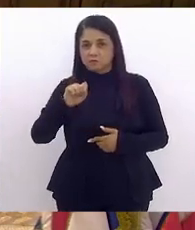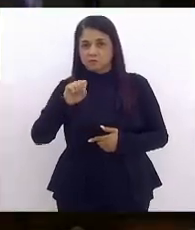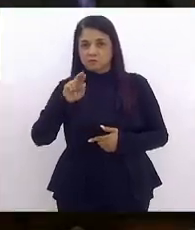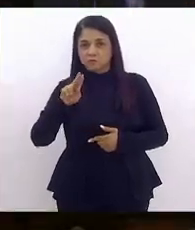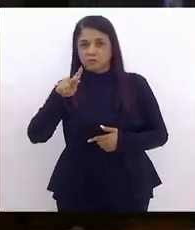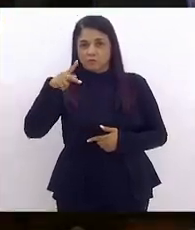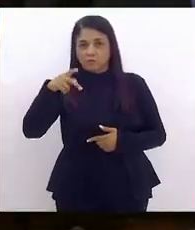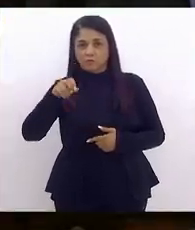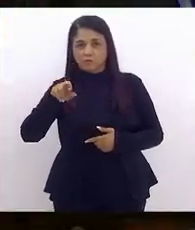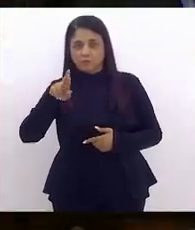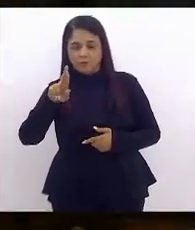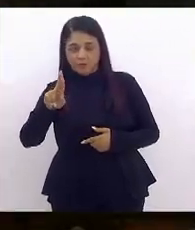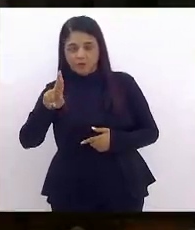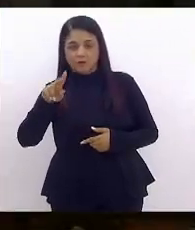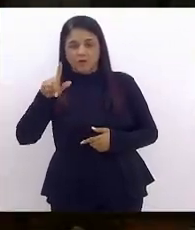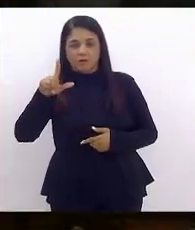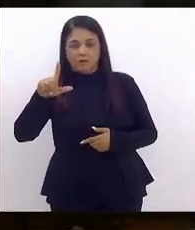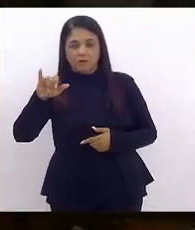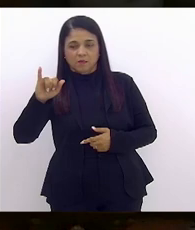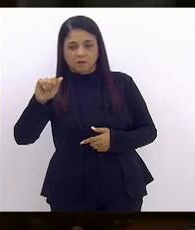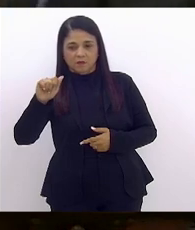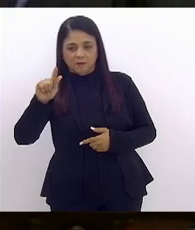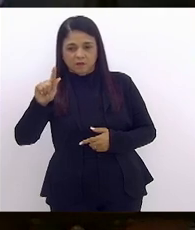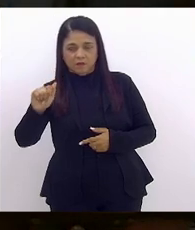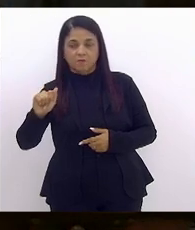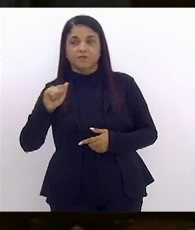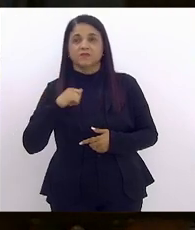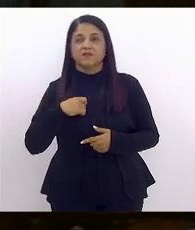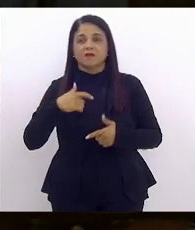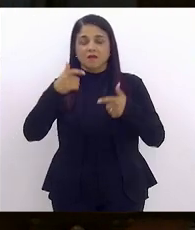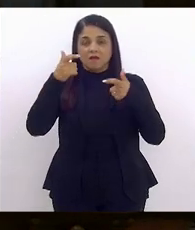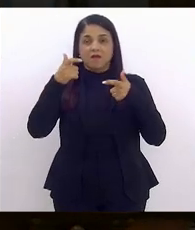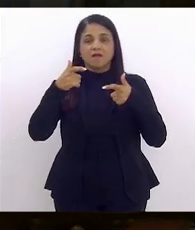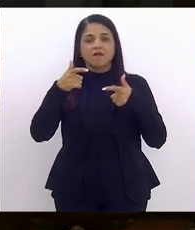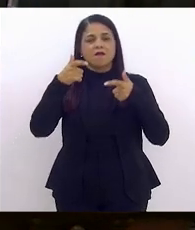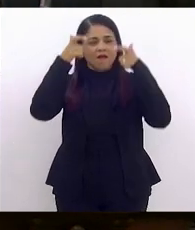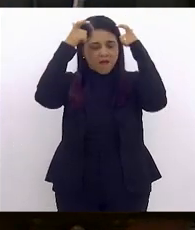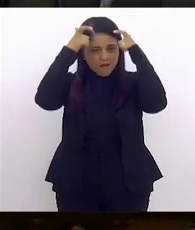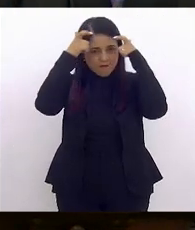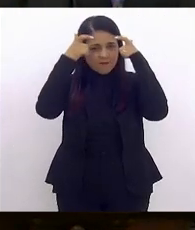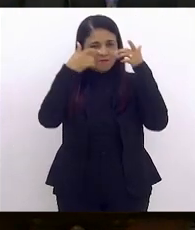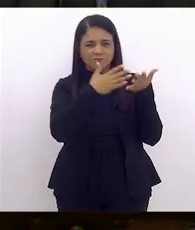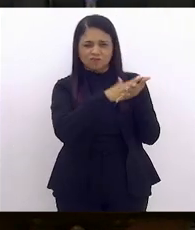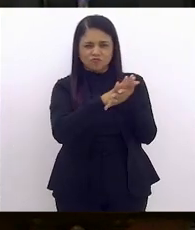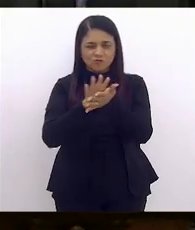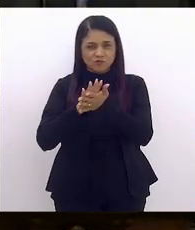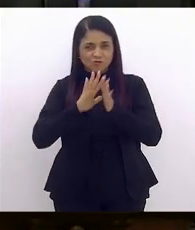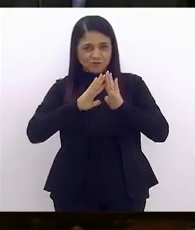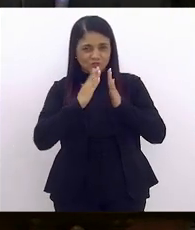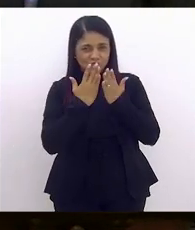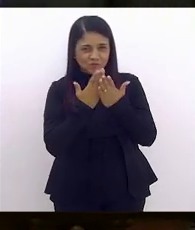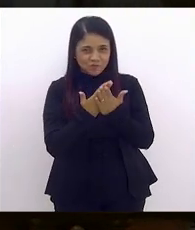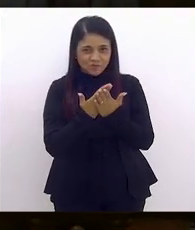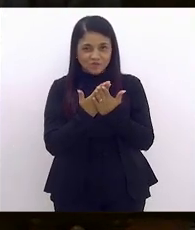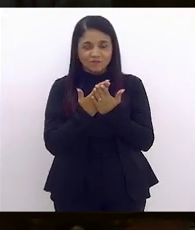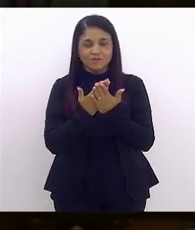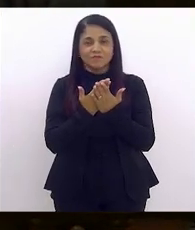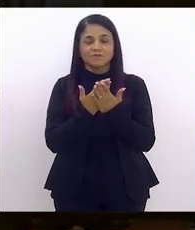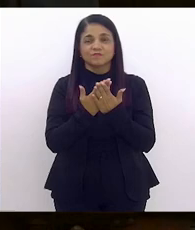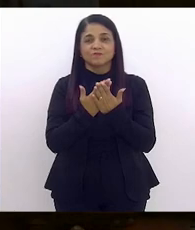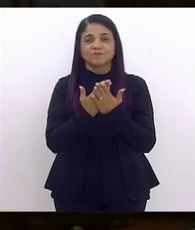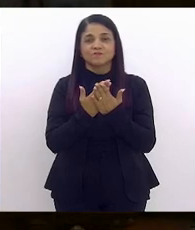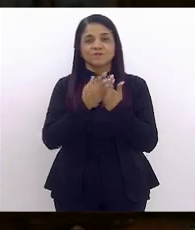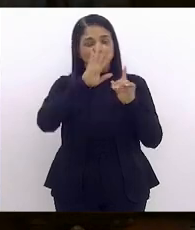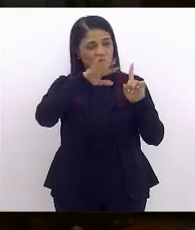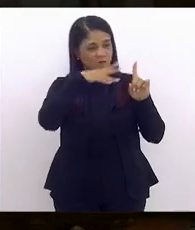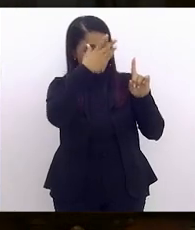E esta que é a rainha da nossa querida escola de samba, que vem para o aplauso de vocês